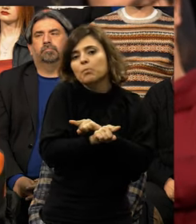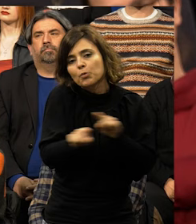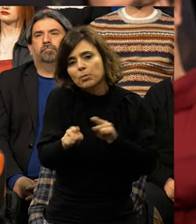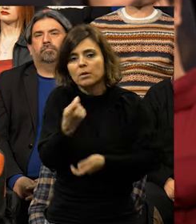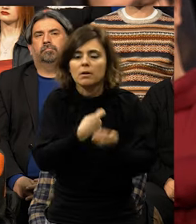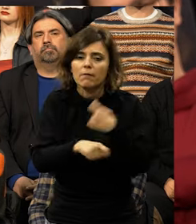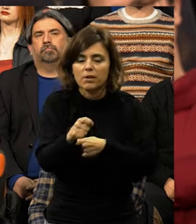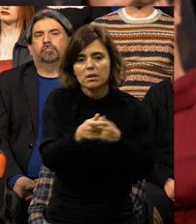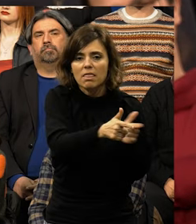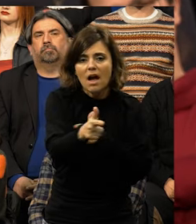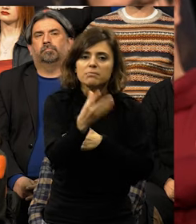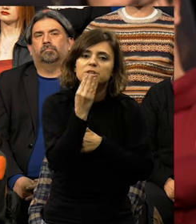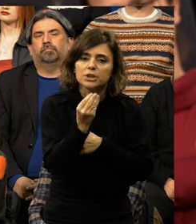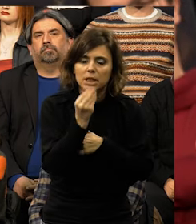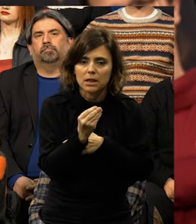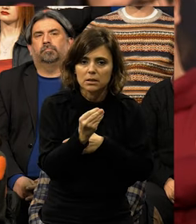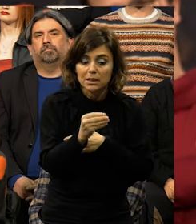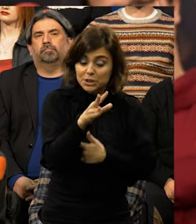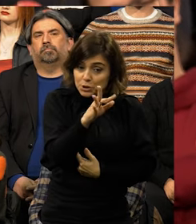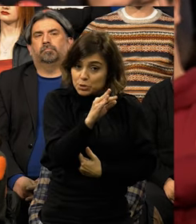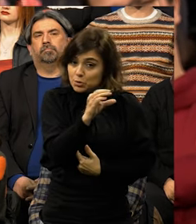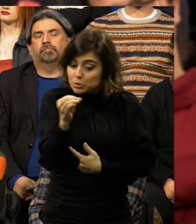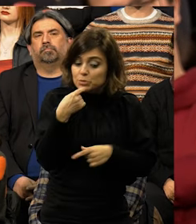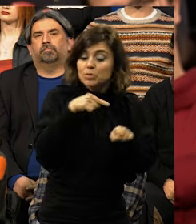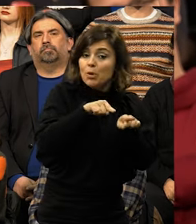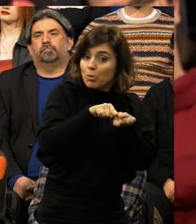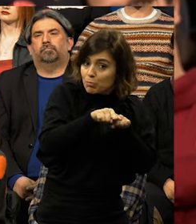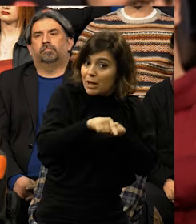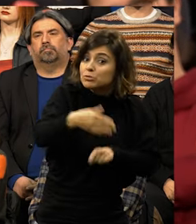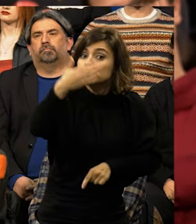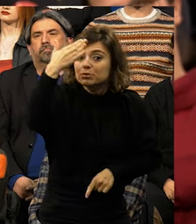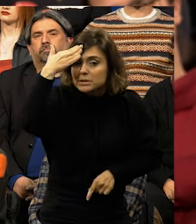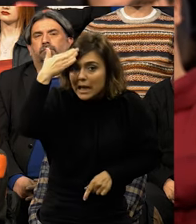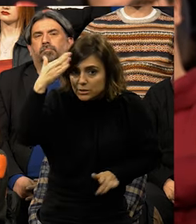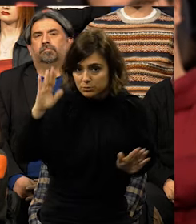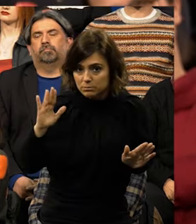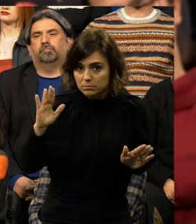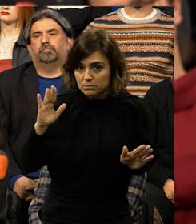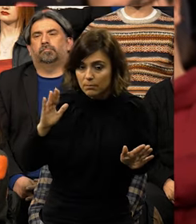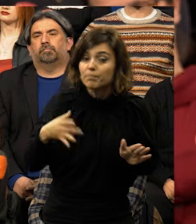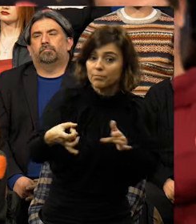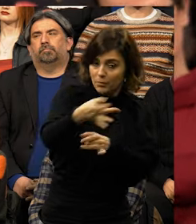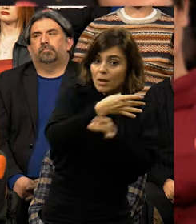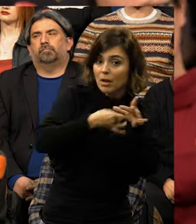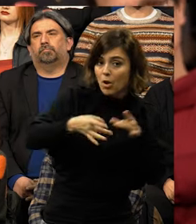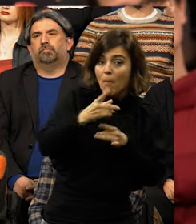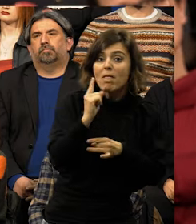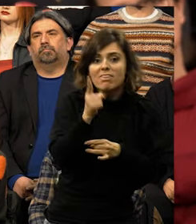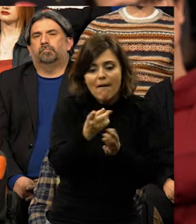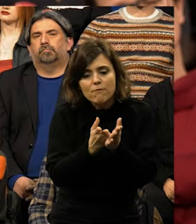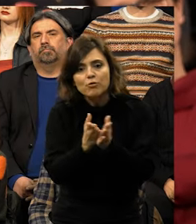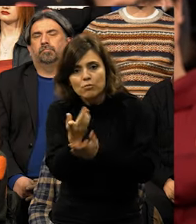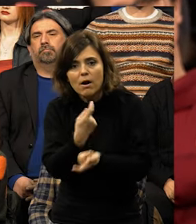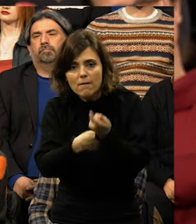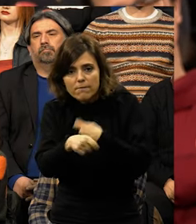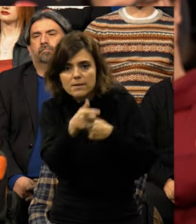Israel e portanto estes 400 deputados e deputadas acham que os países europeus devem continuar